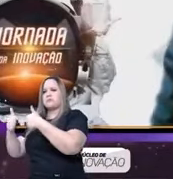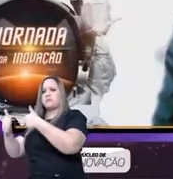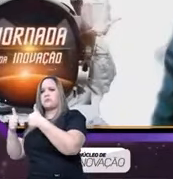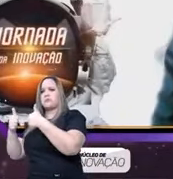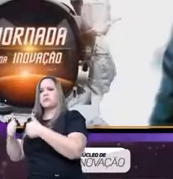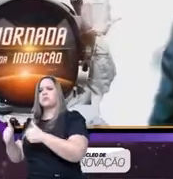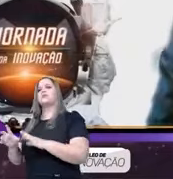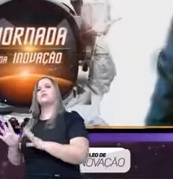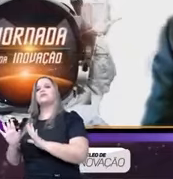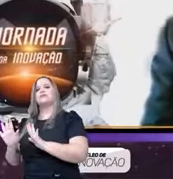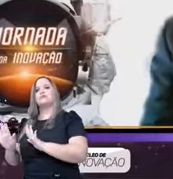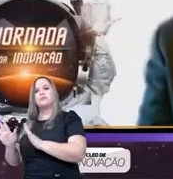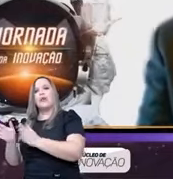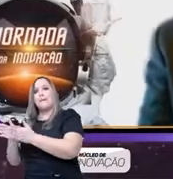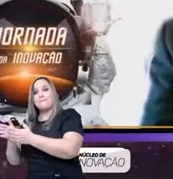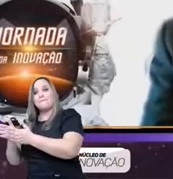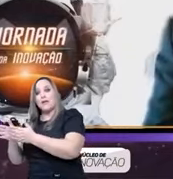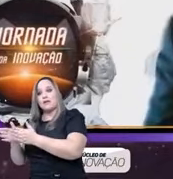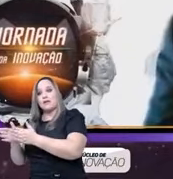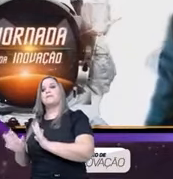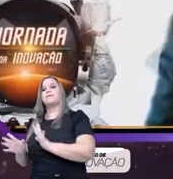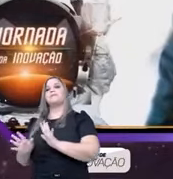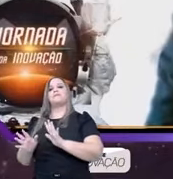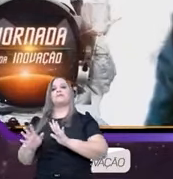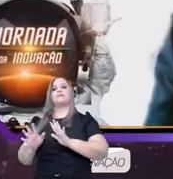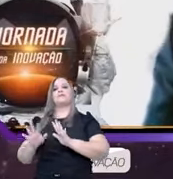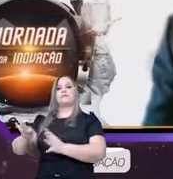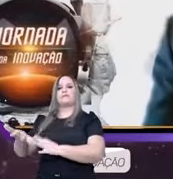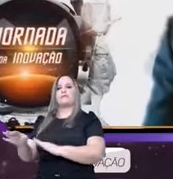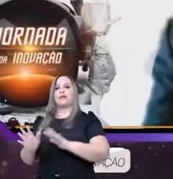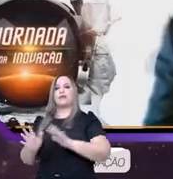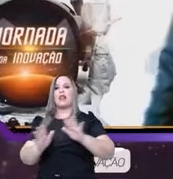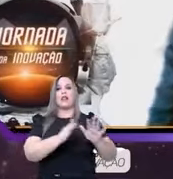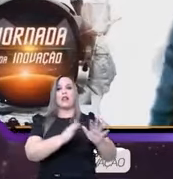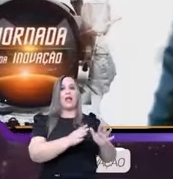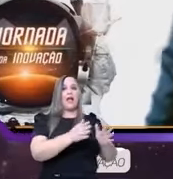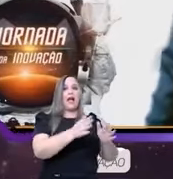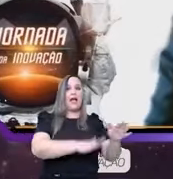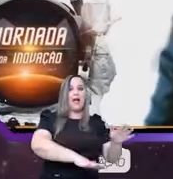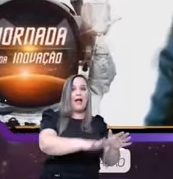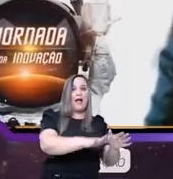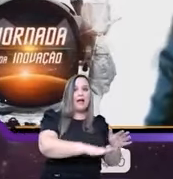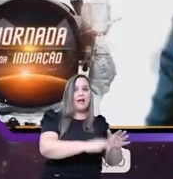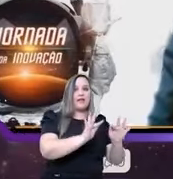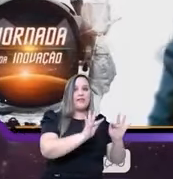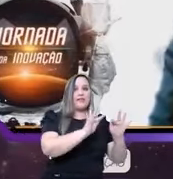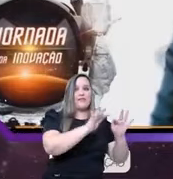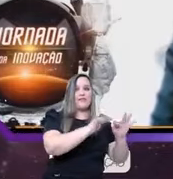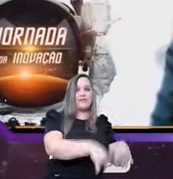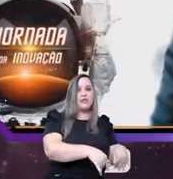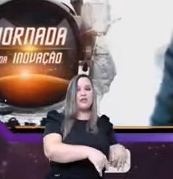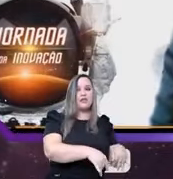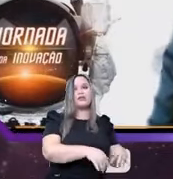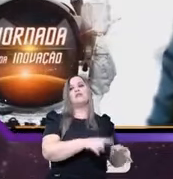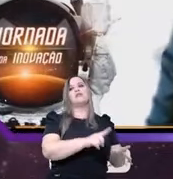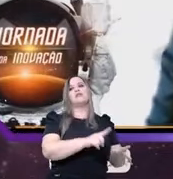essa conclusão. Em relação à área finalística da nossa organização, acho